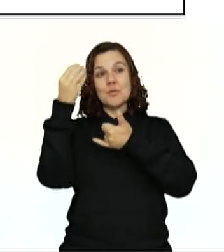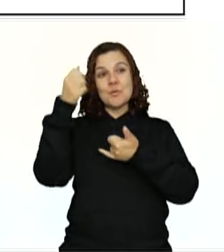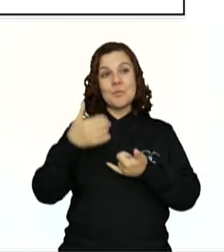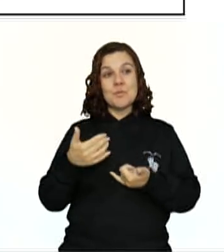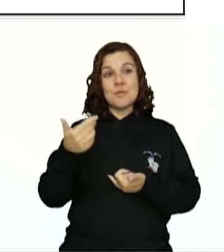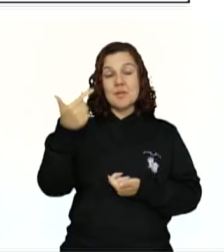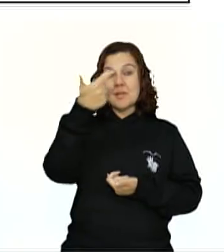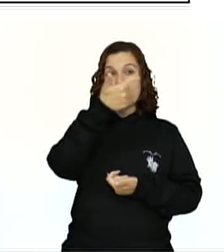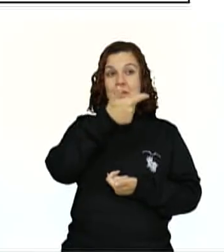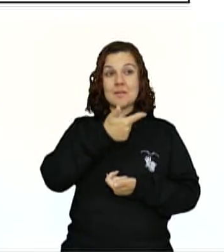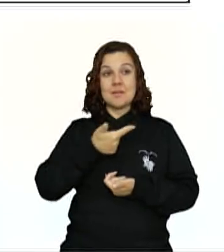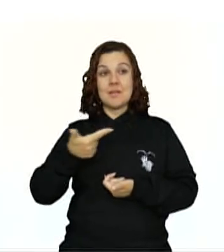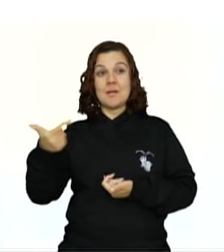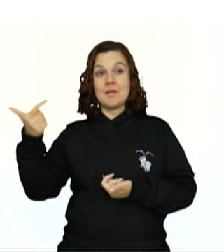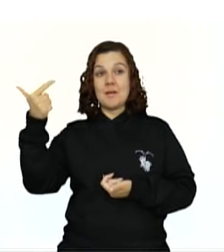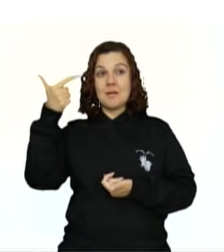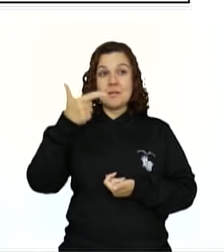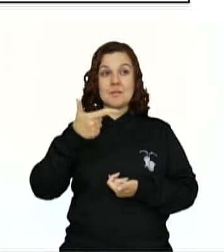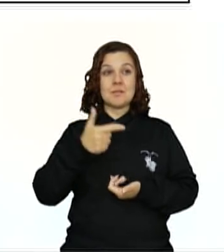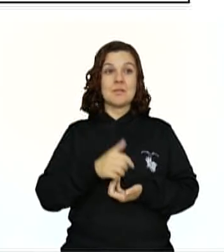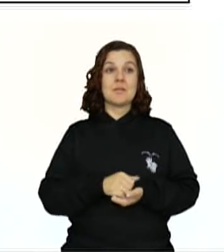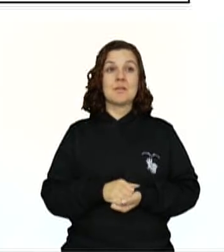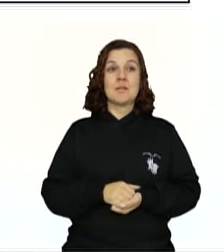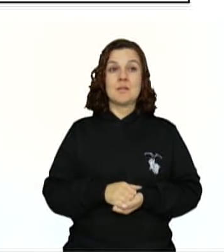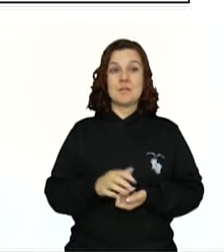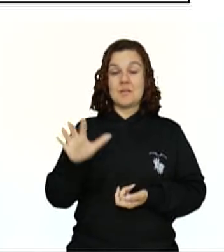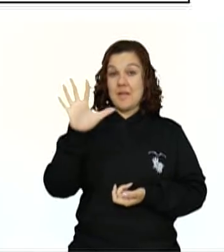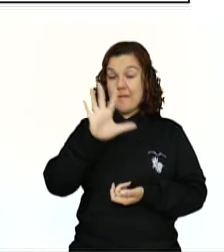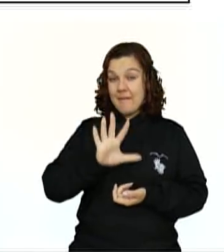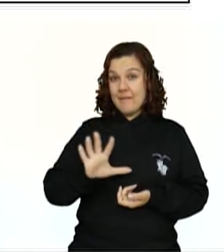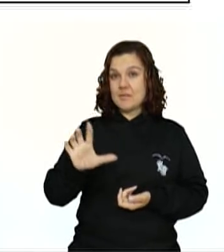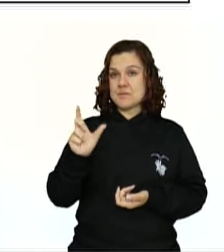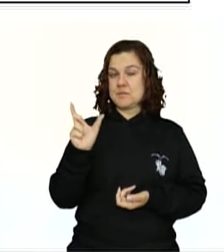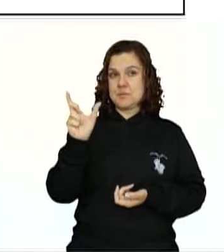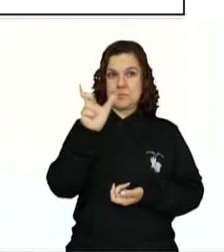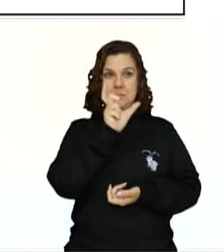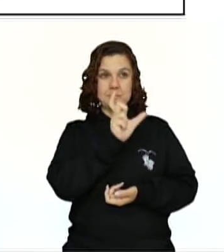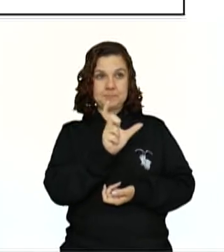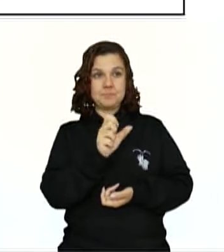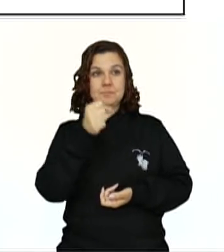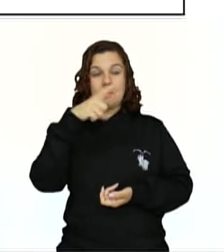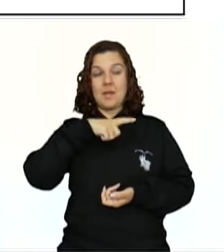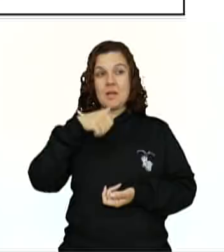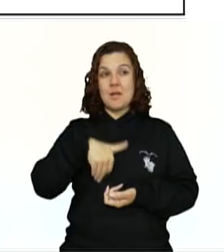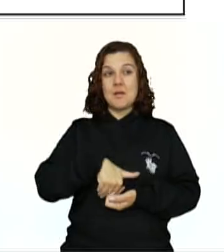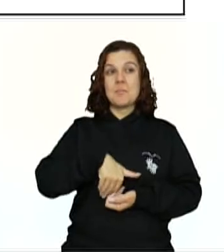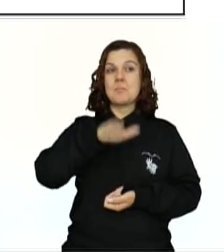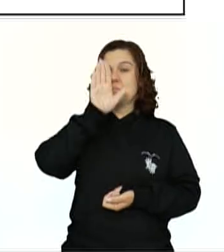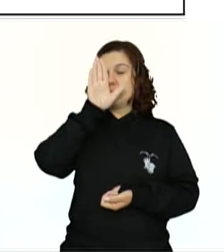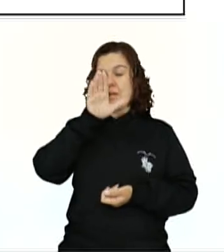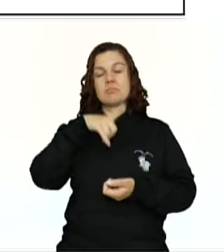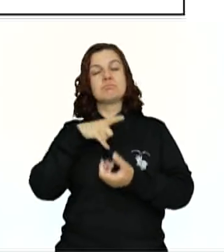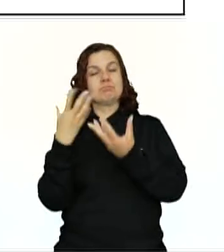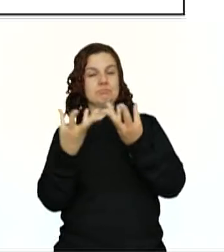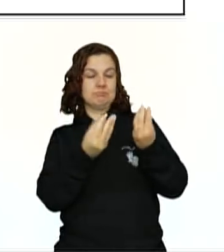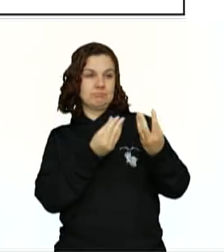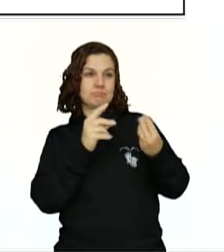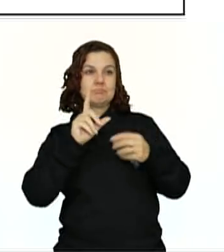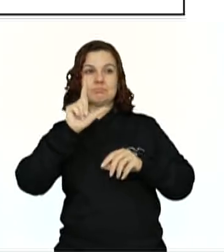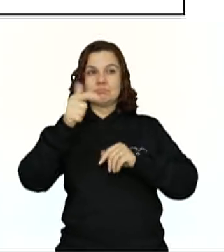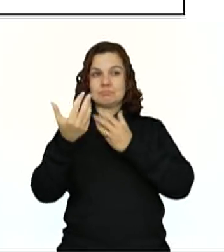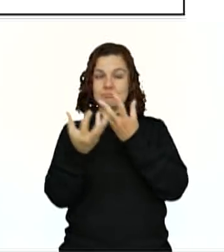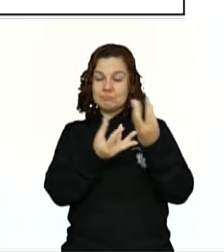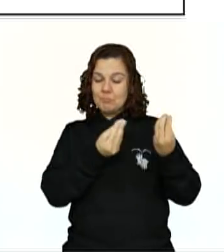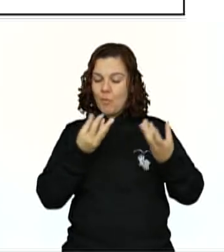não existem apenas essas palavras. Existem outras e